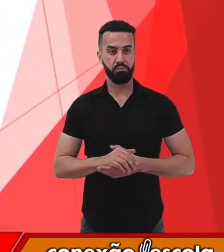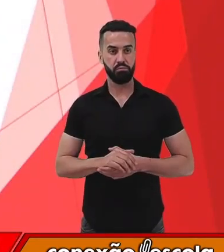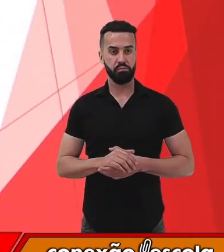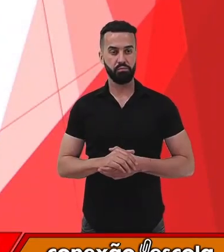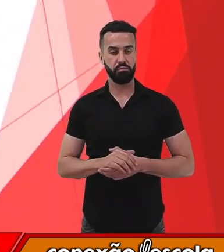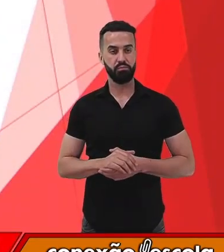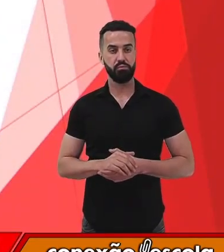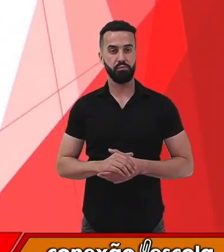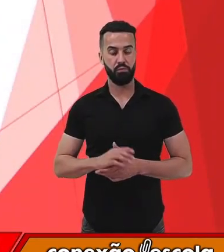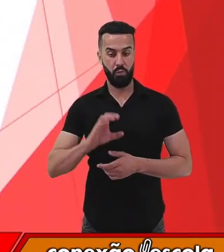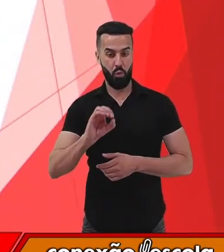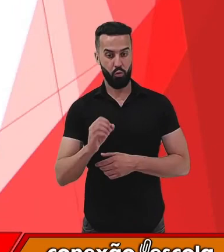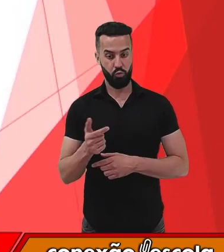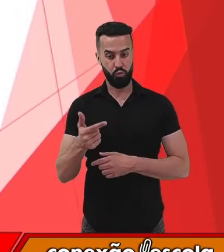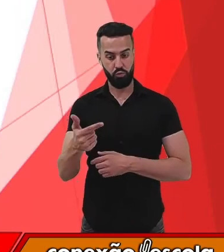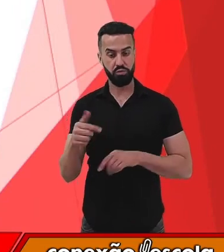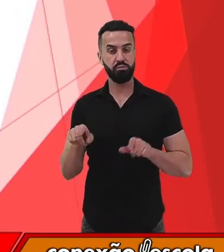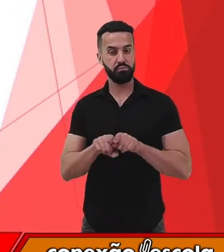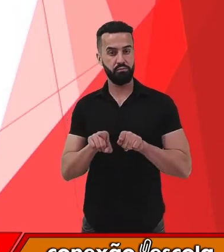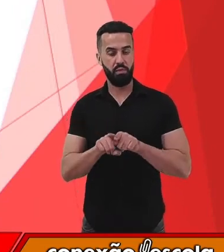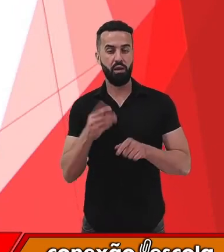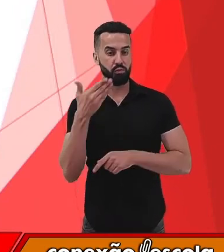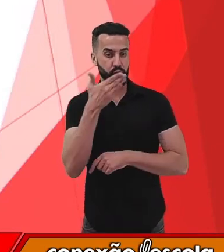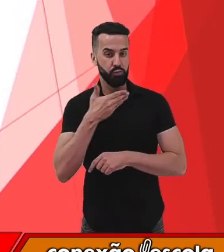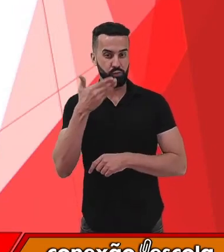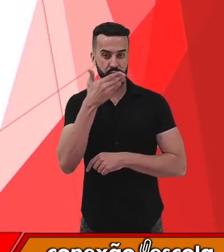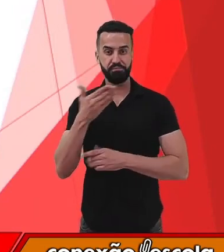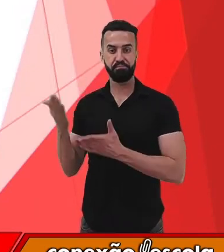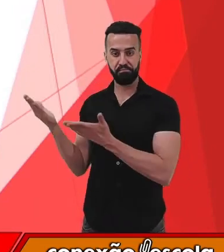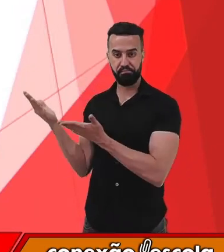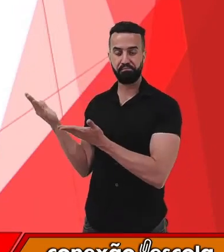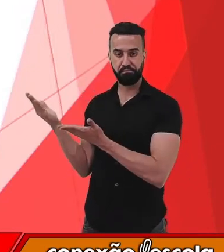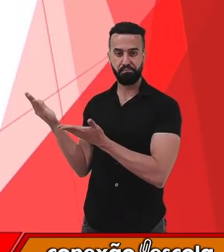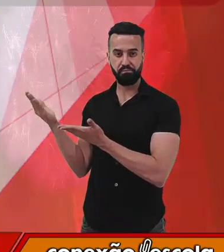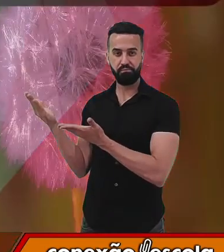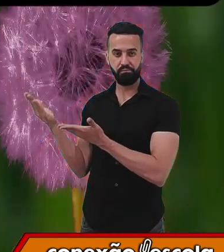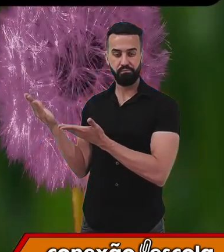O gás oxigênio e a glicose, que é uma substância que faz